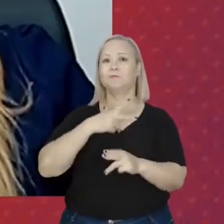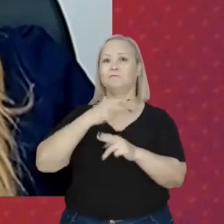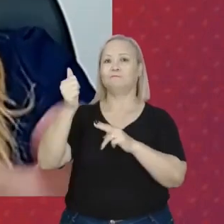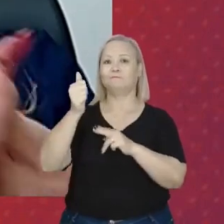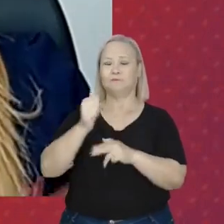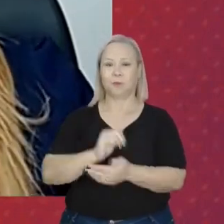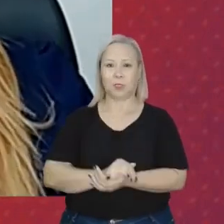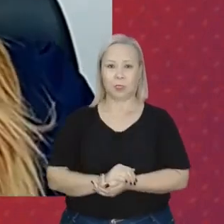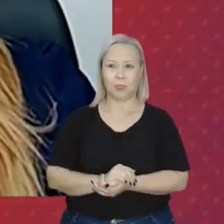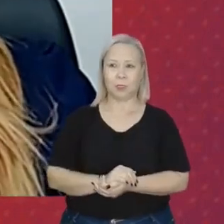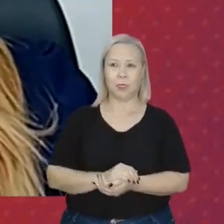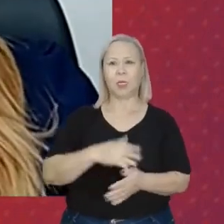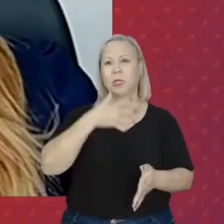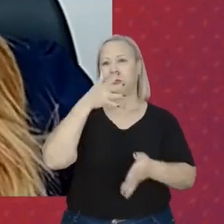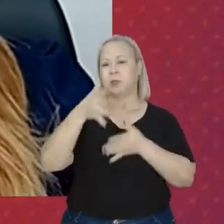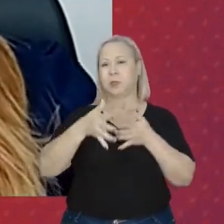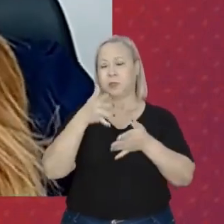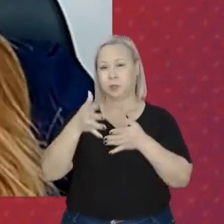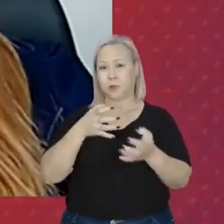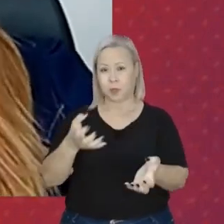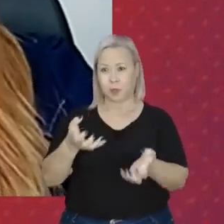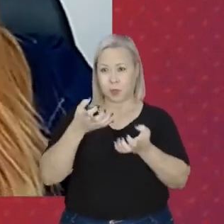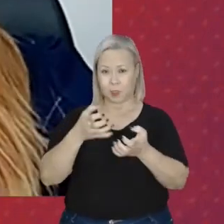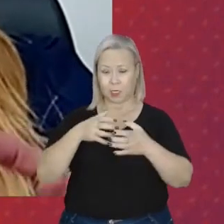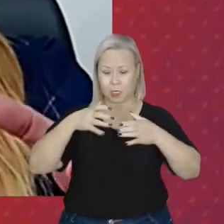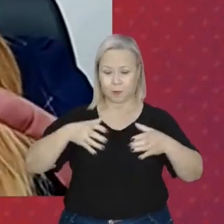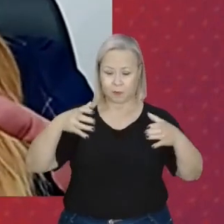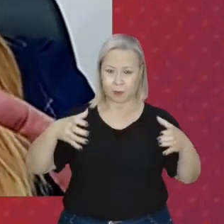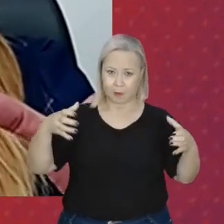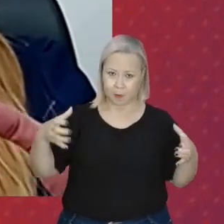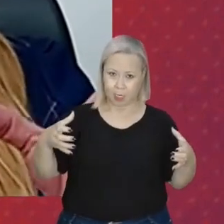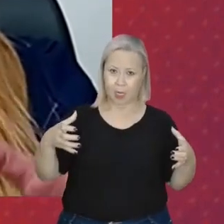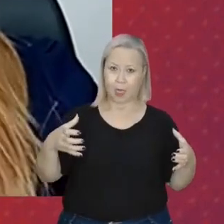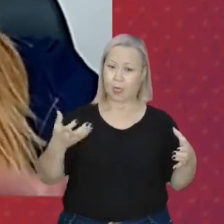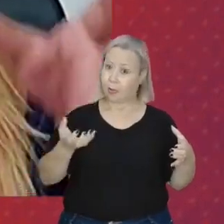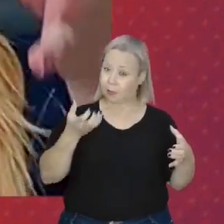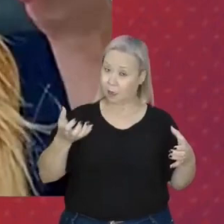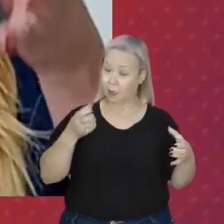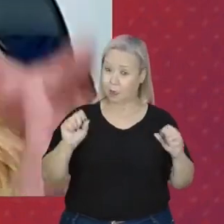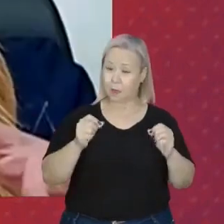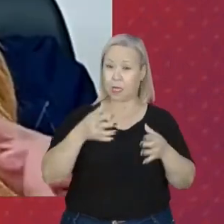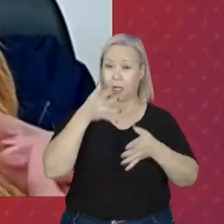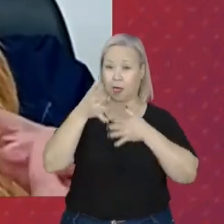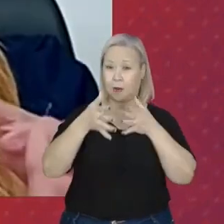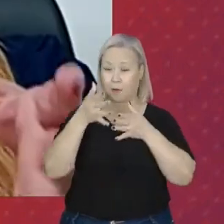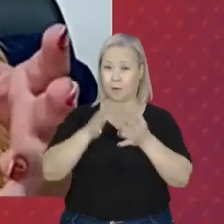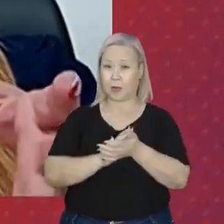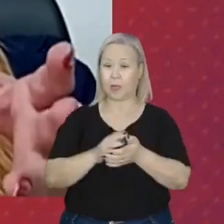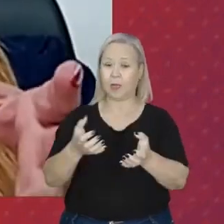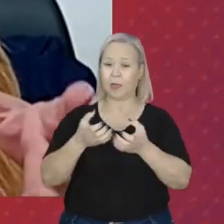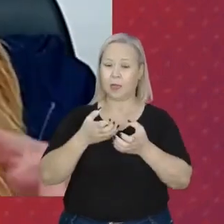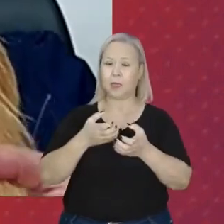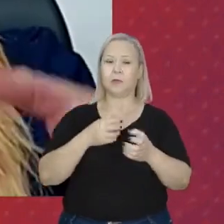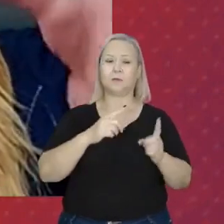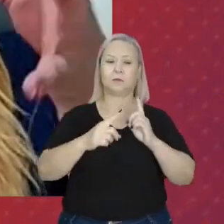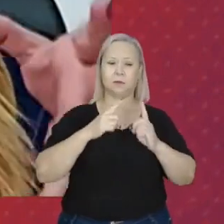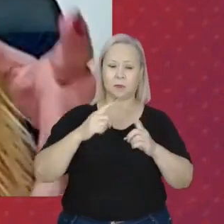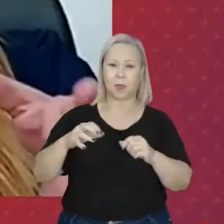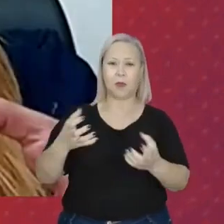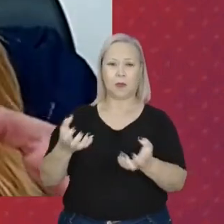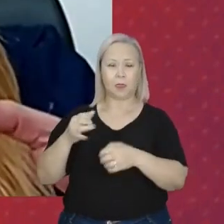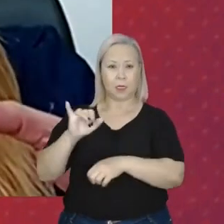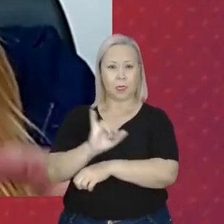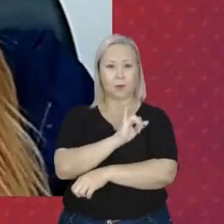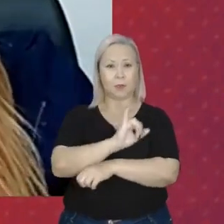Então, quando a gente fala que a gente quer ampliar, a gente quer dizer o seguinte: nós queremos olhar esse programa e essa estratégia que